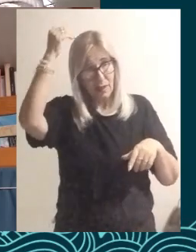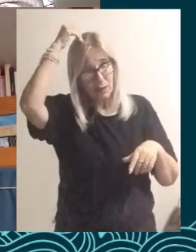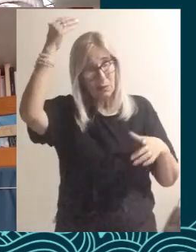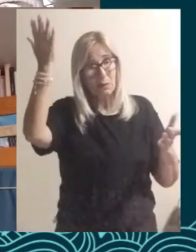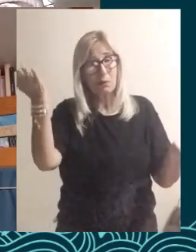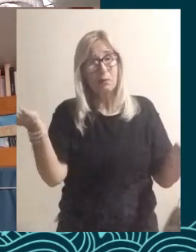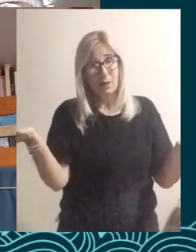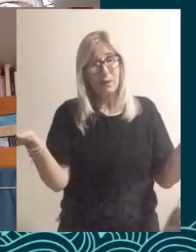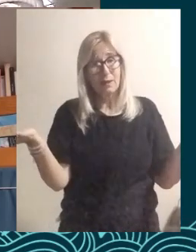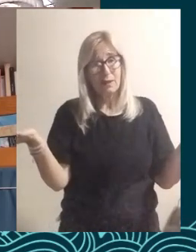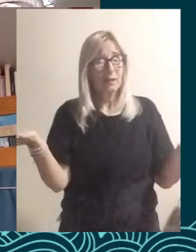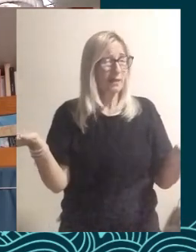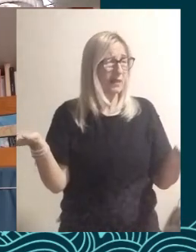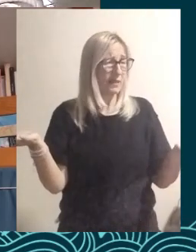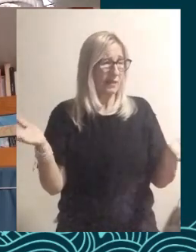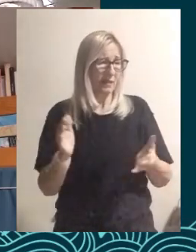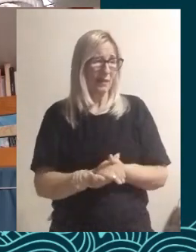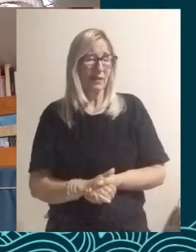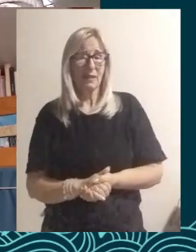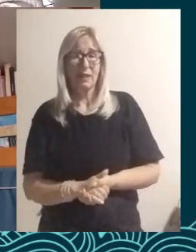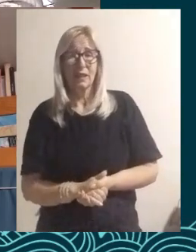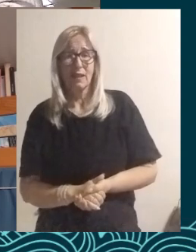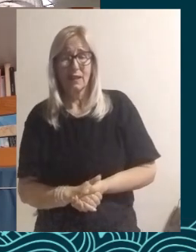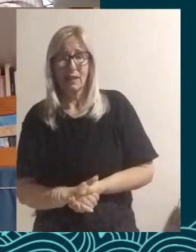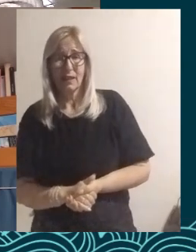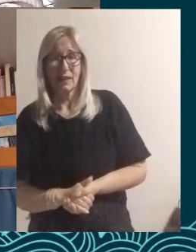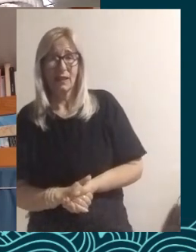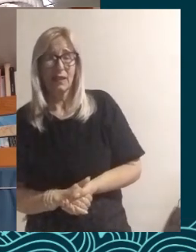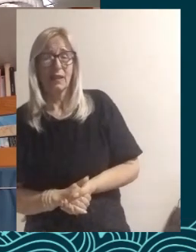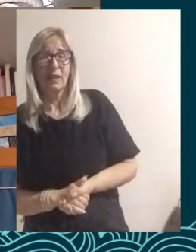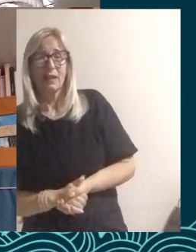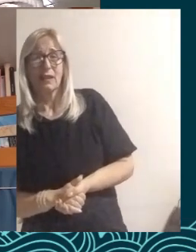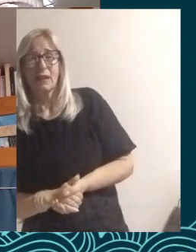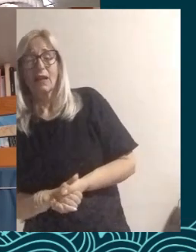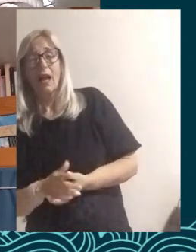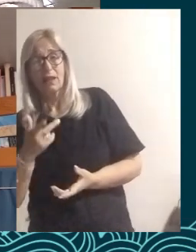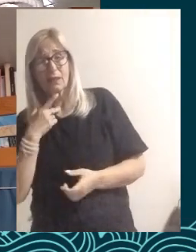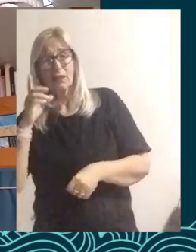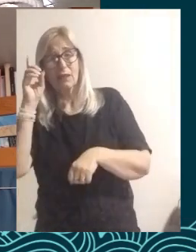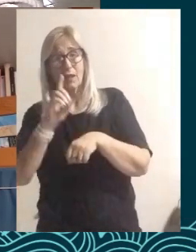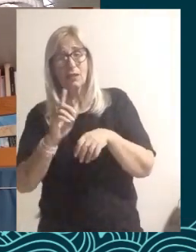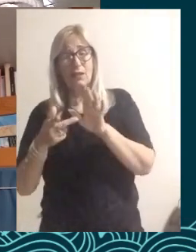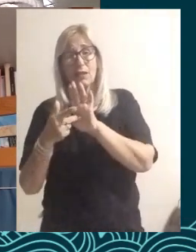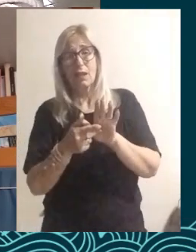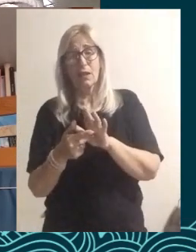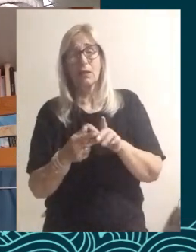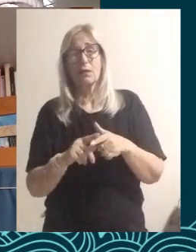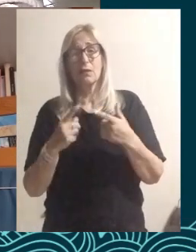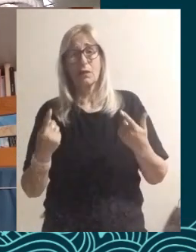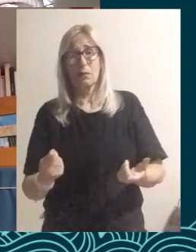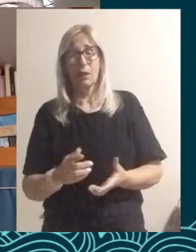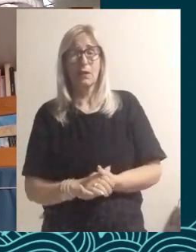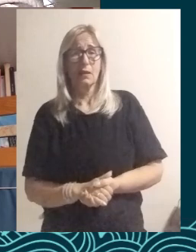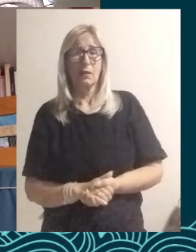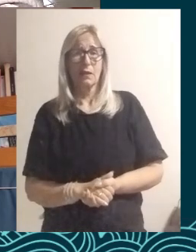de trabalhar a nós. culpa, né? É. Sim, dá culpa. Quando não, quando a gente também tem o direito de